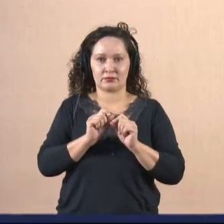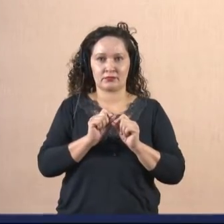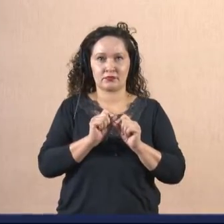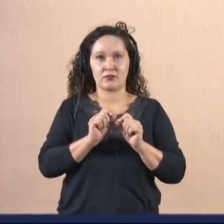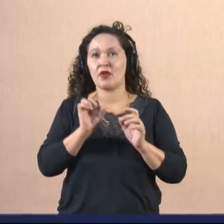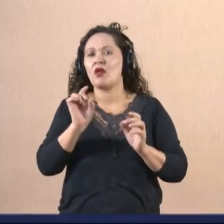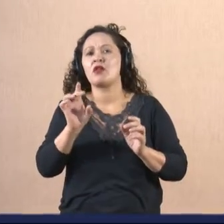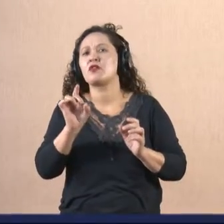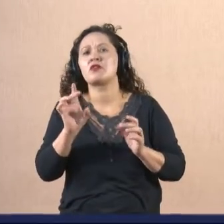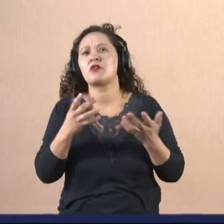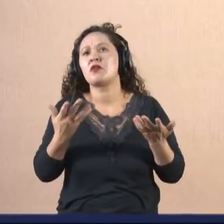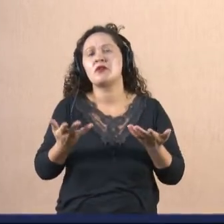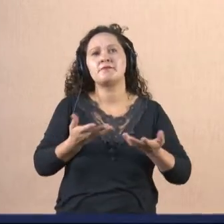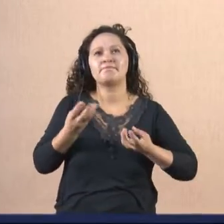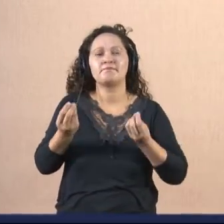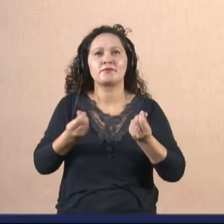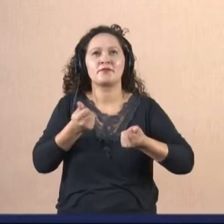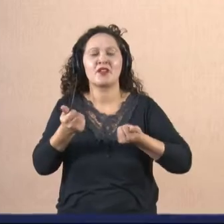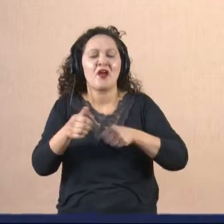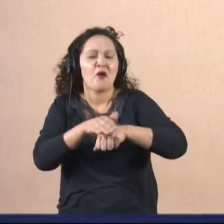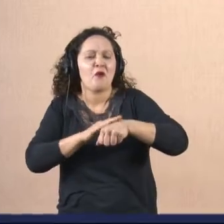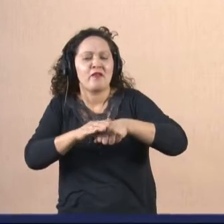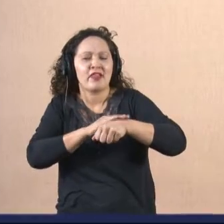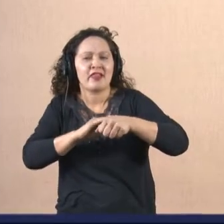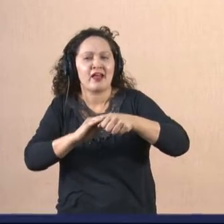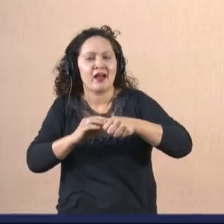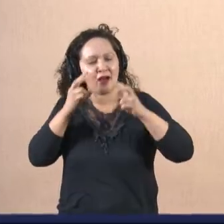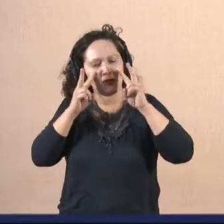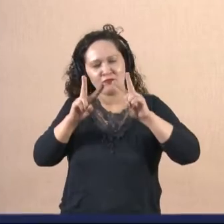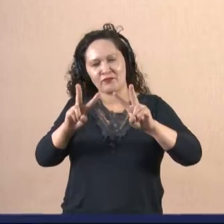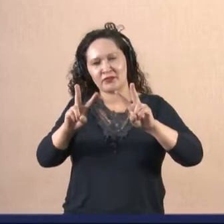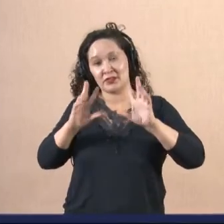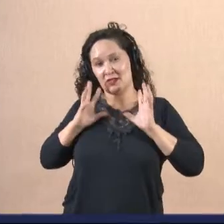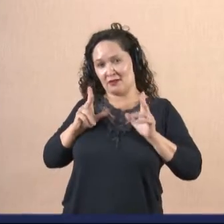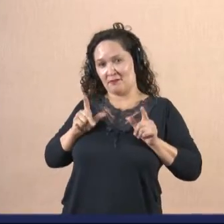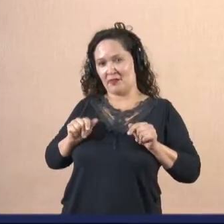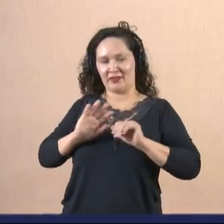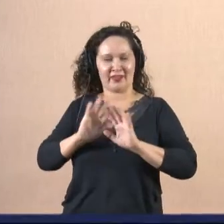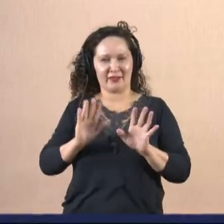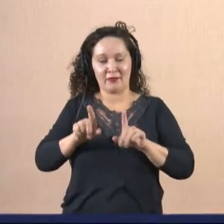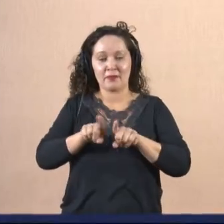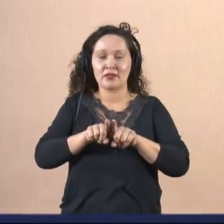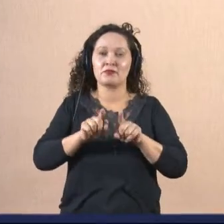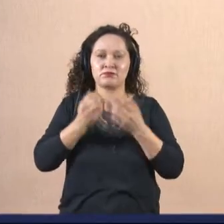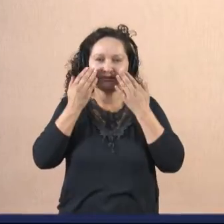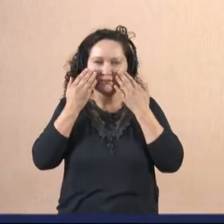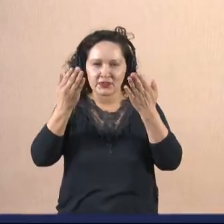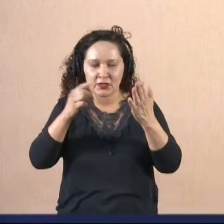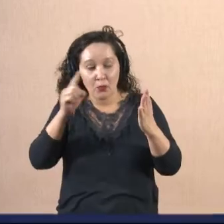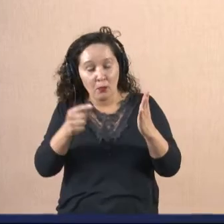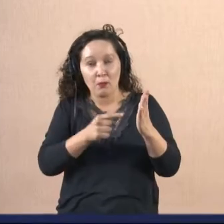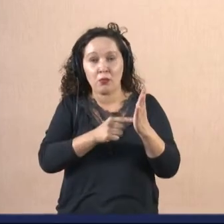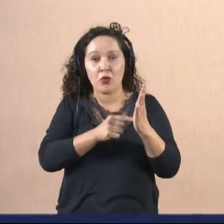não apenas para trabalhar outro ponto de vista sanitária mas também para falar